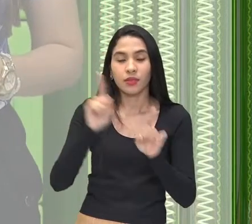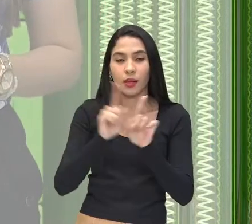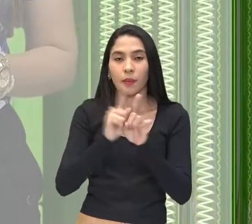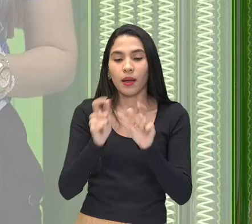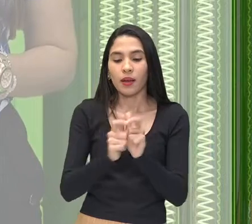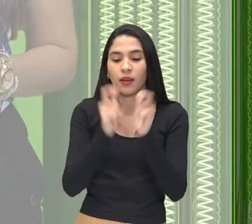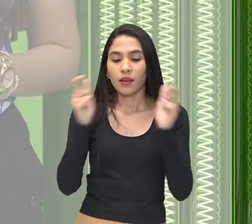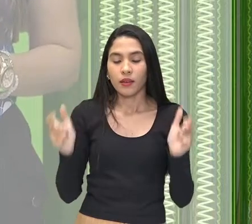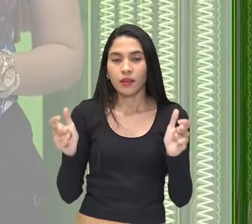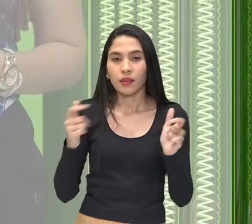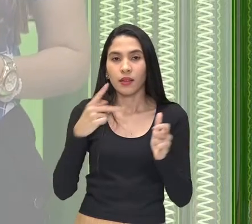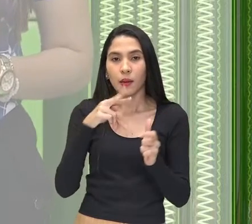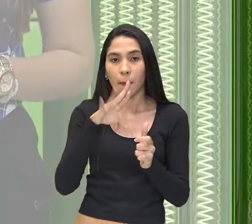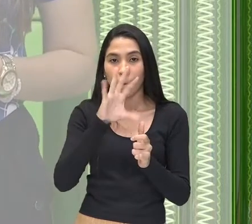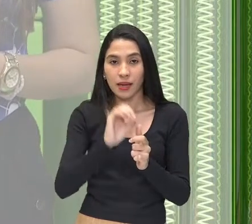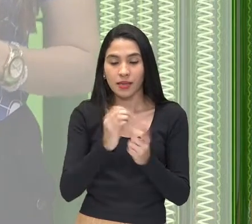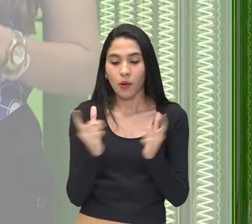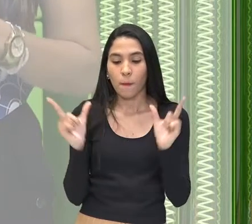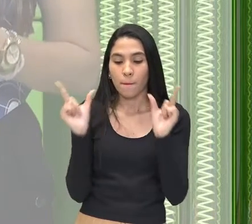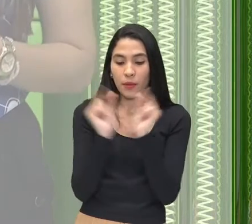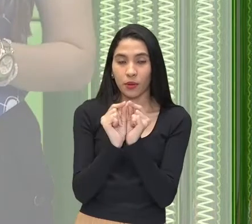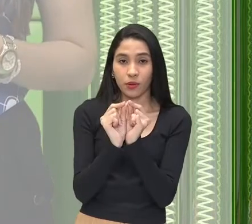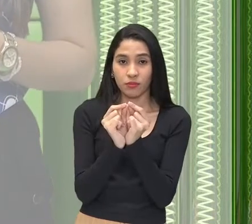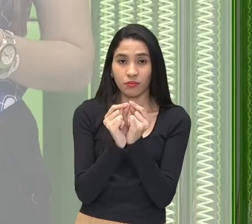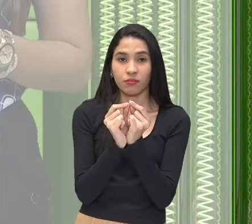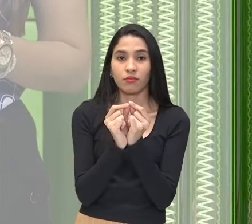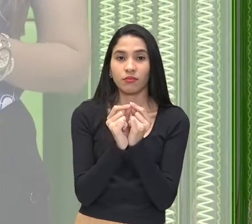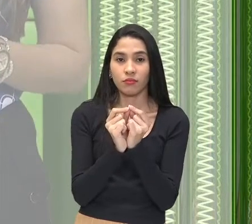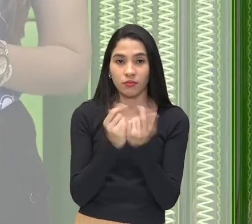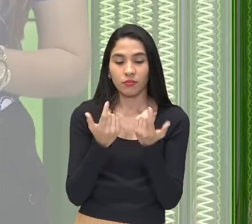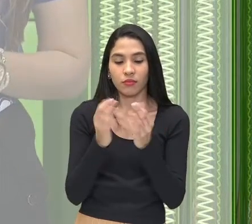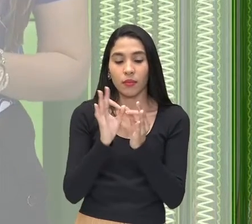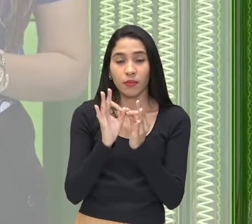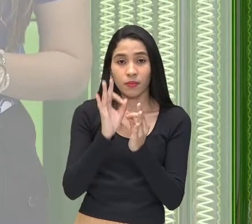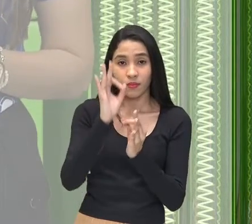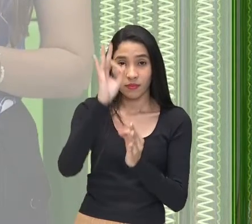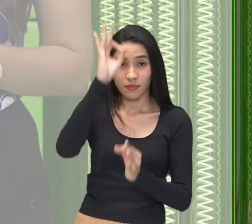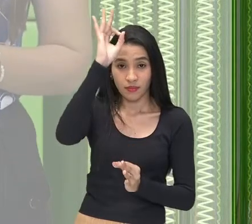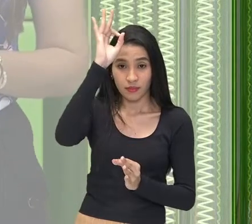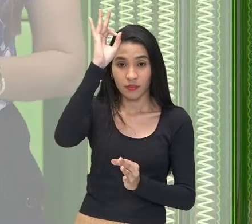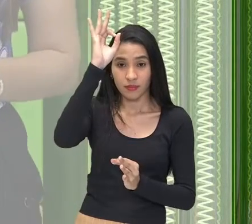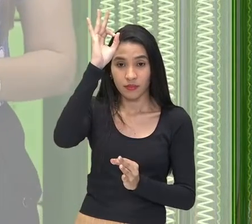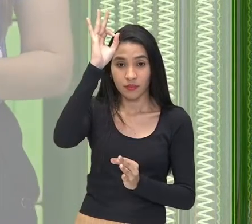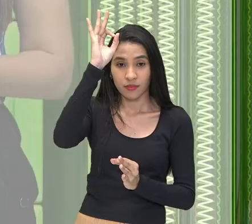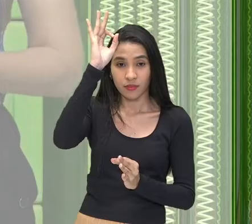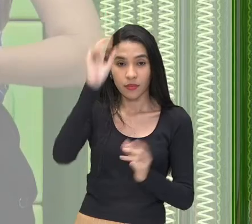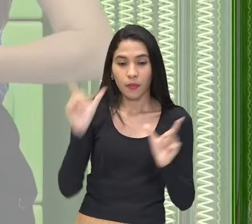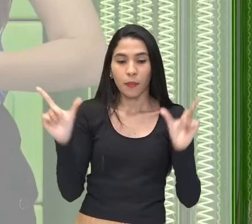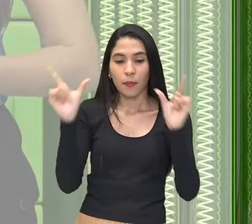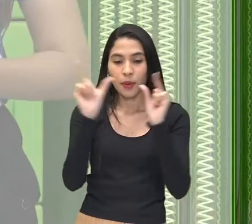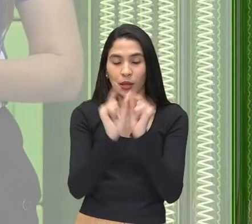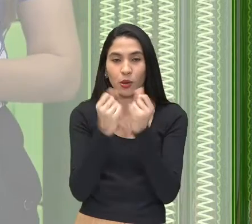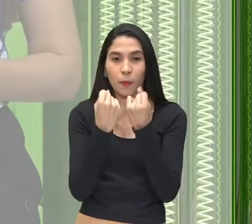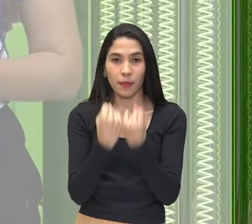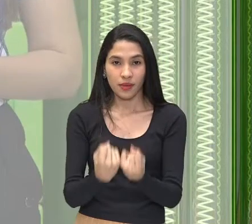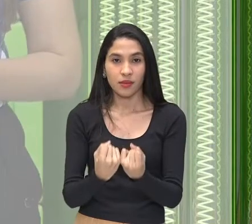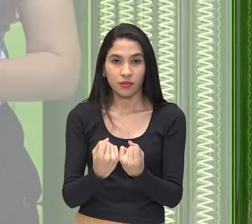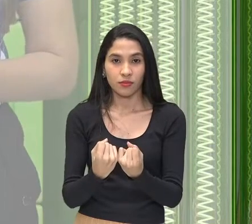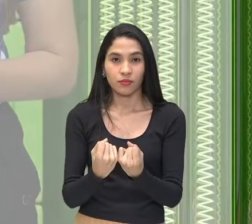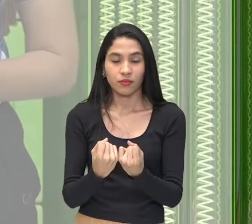pressão atmosférica menor. Quanto maior a altitude, menor a